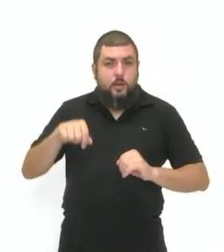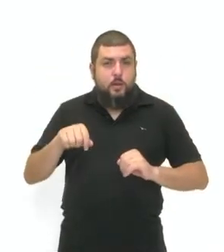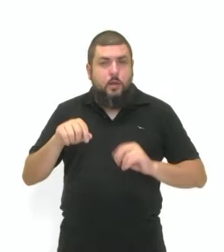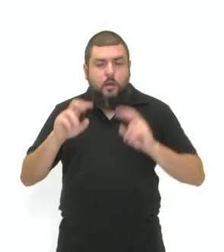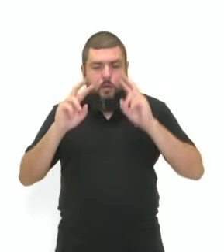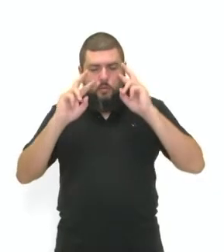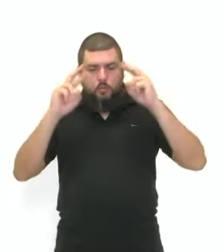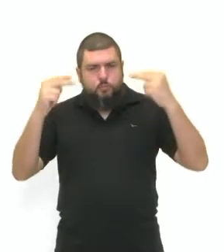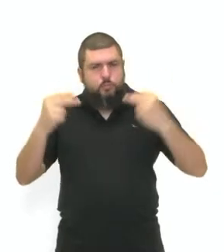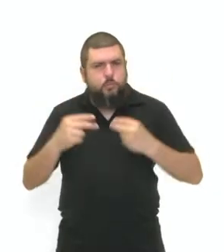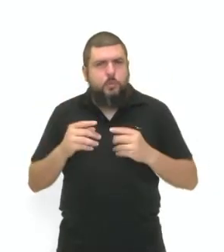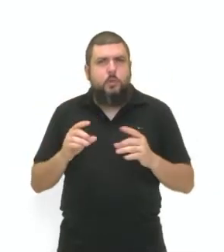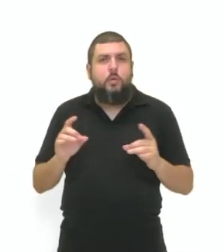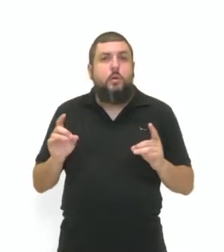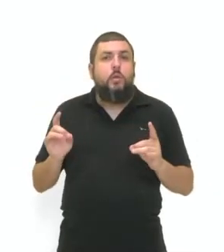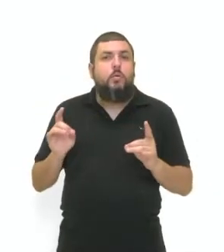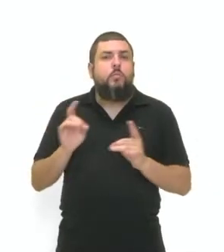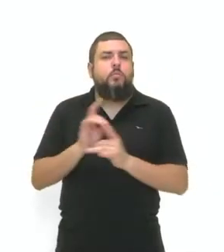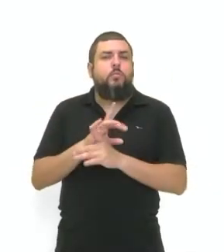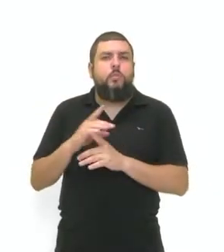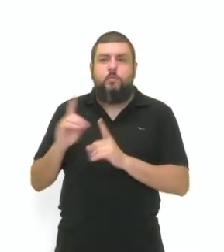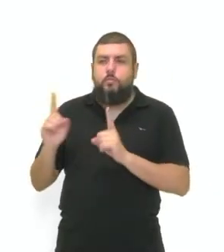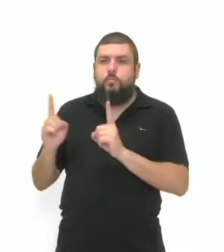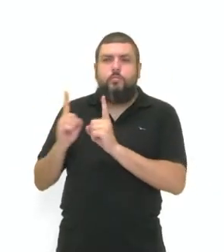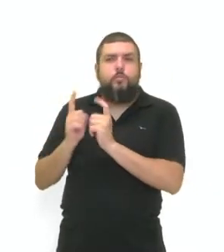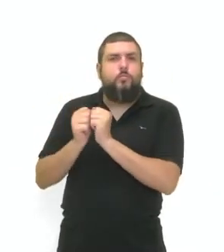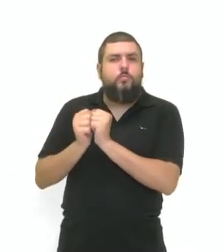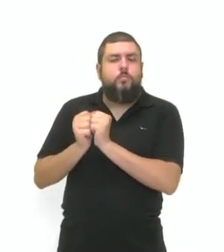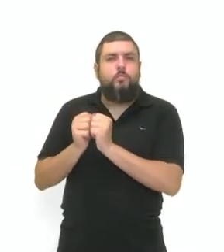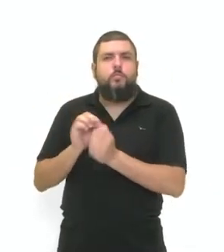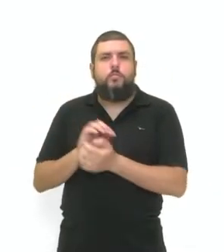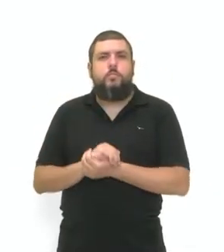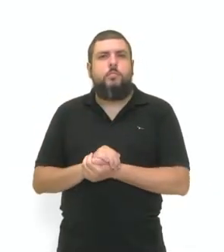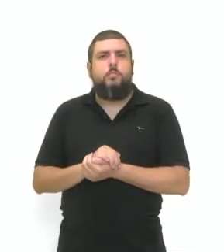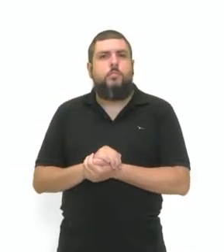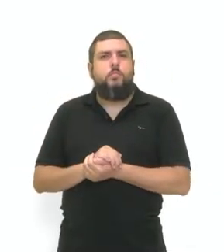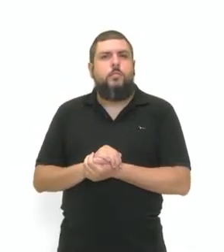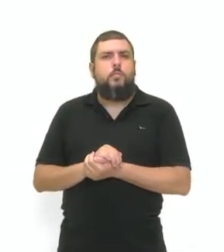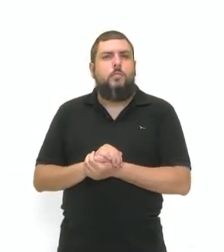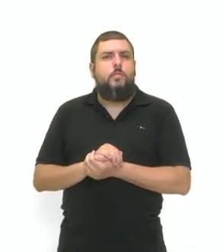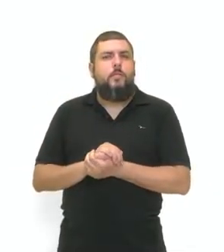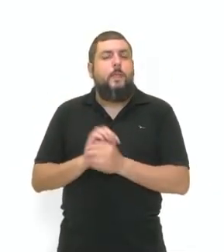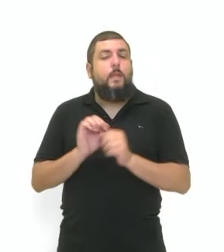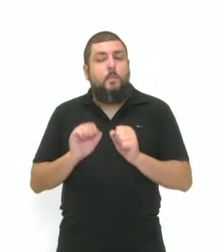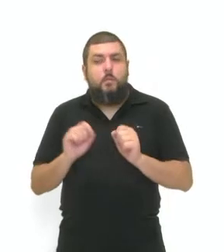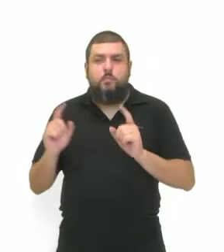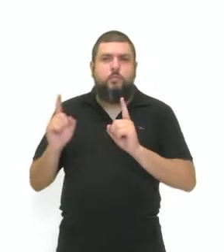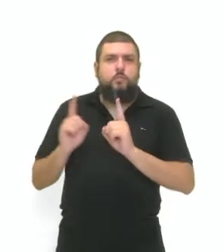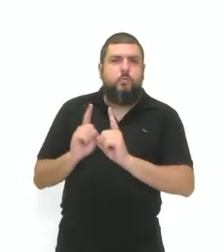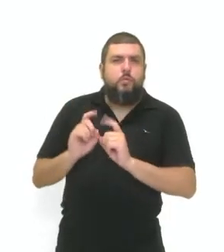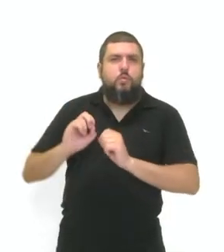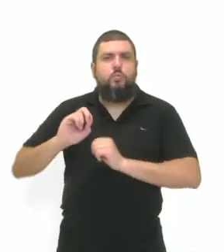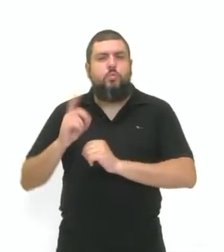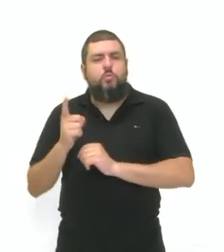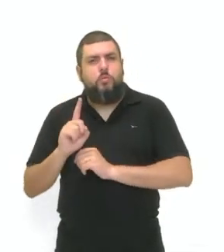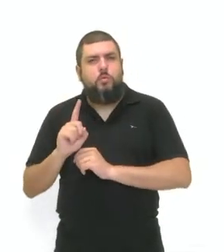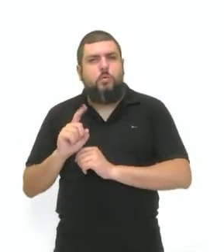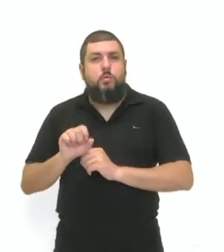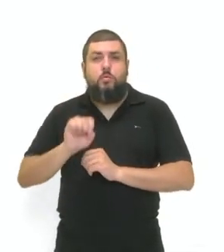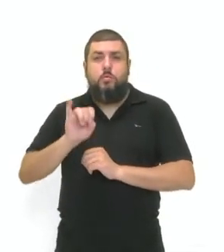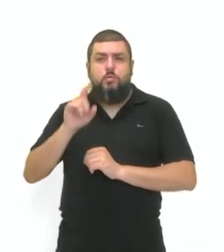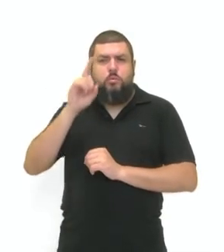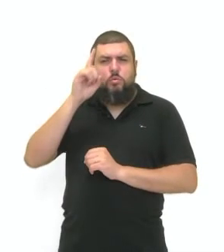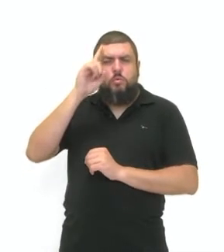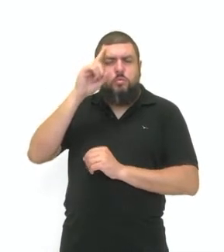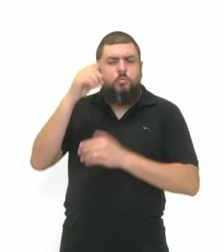em companhia de alguém. Matéria de reflexão, quem sabe a 2 ou não, para os vagares desses dias de